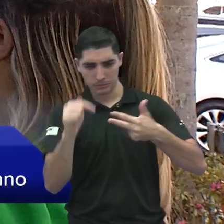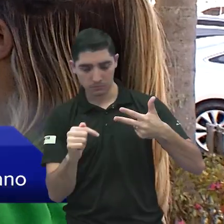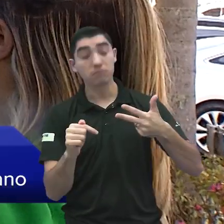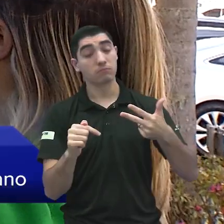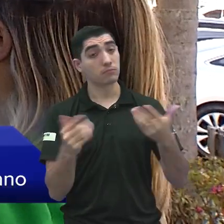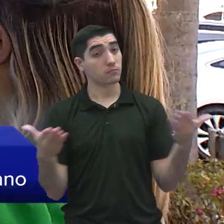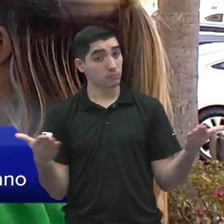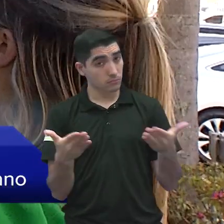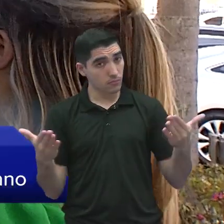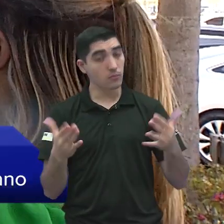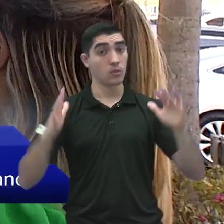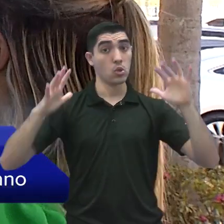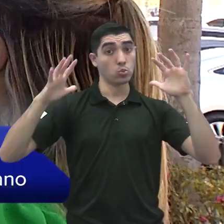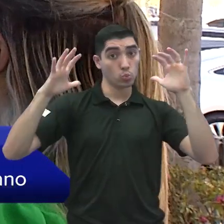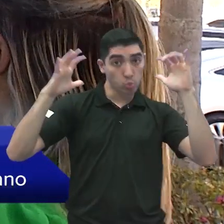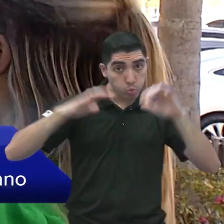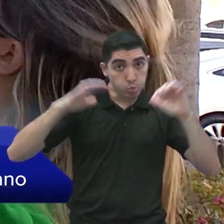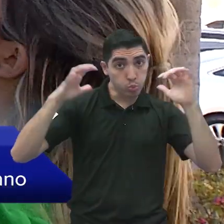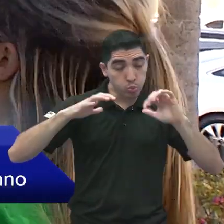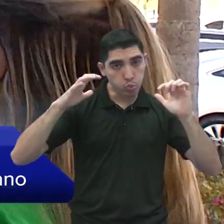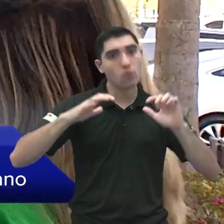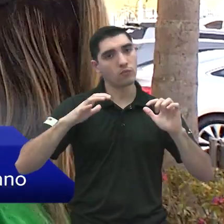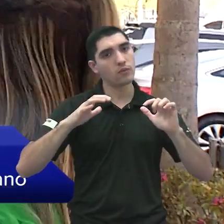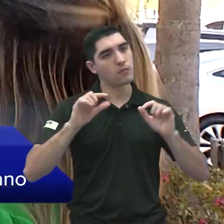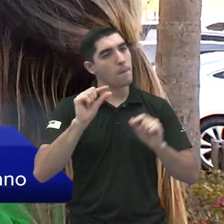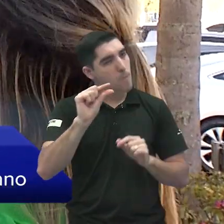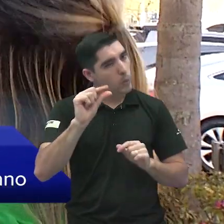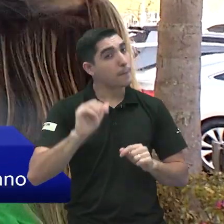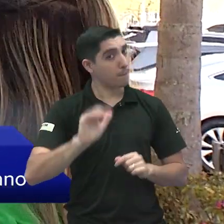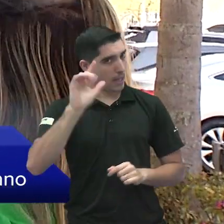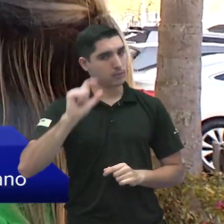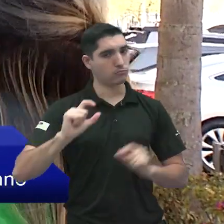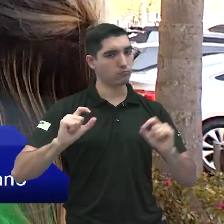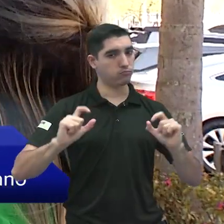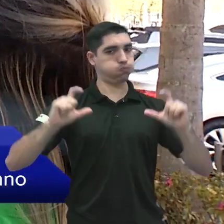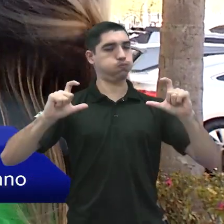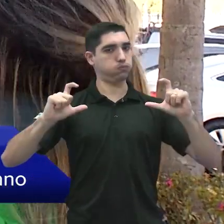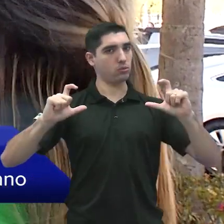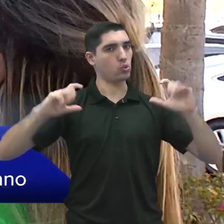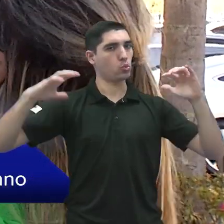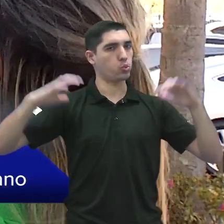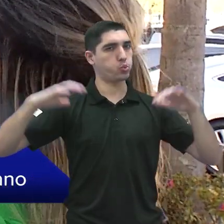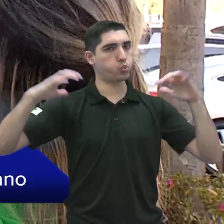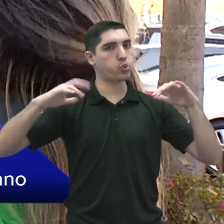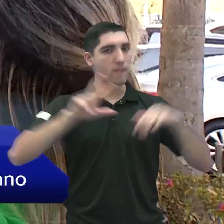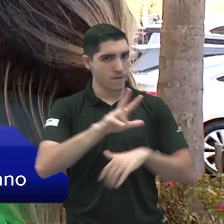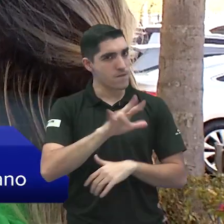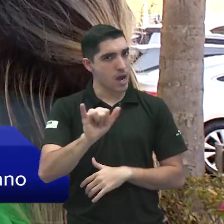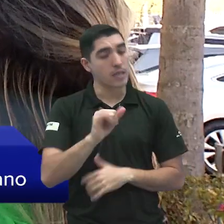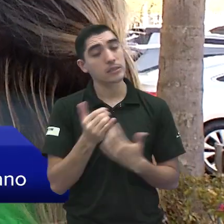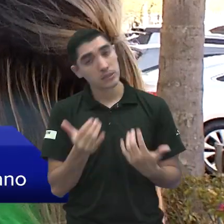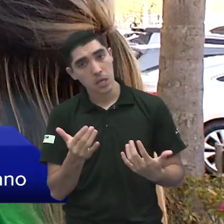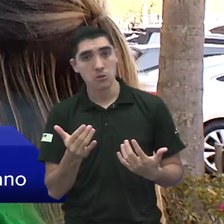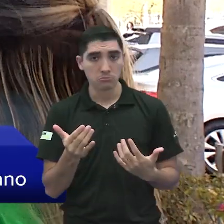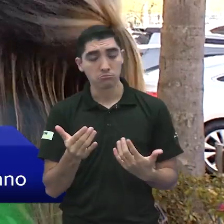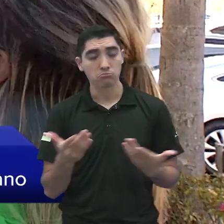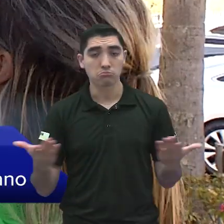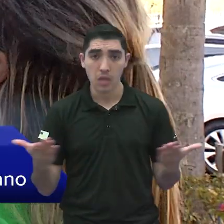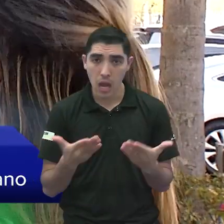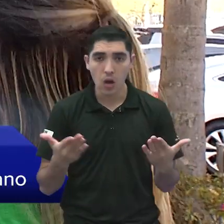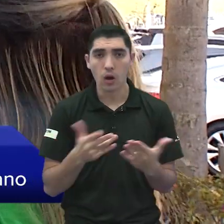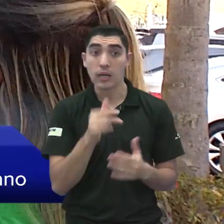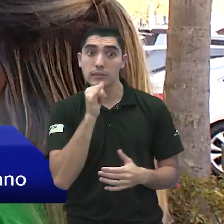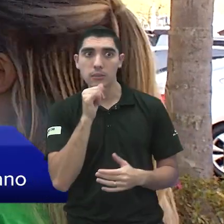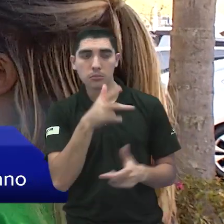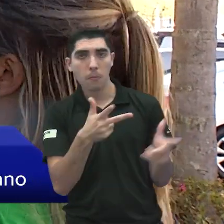de chuva mais dentro da média, um pouquinho acima da média, as médias já são mais elevadas, né? Então a gente deve começar